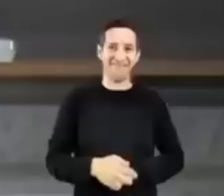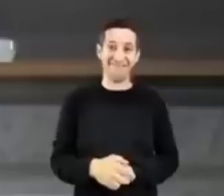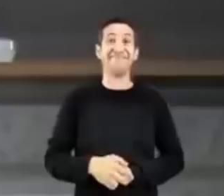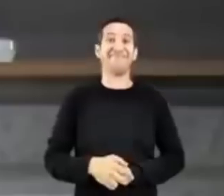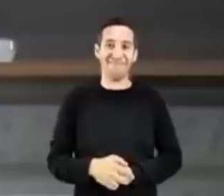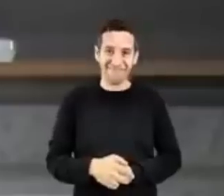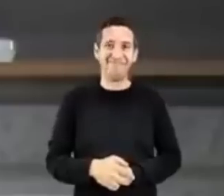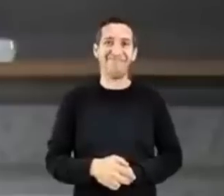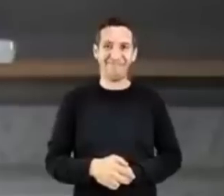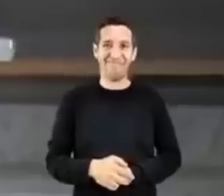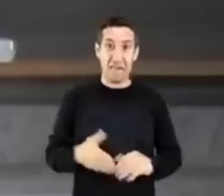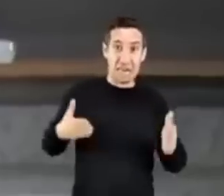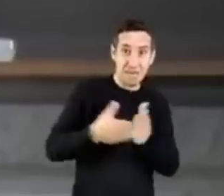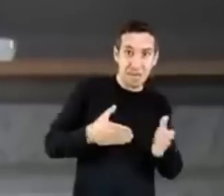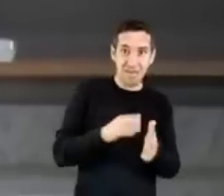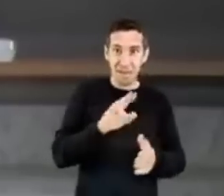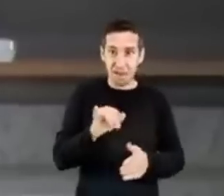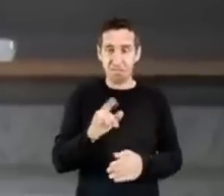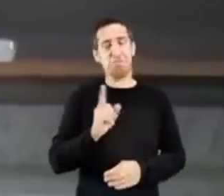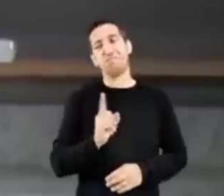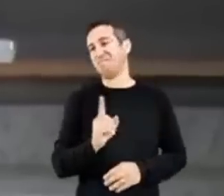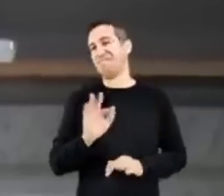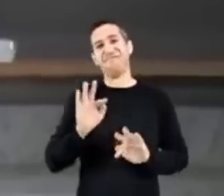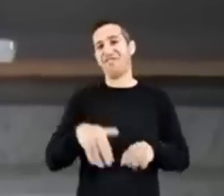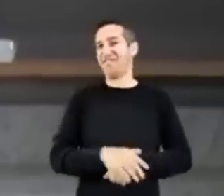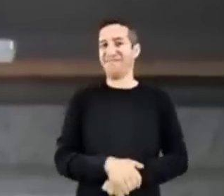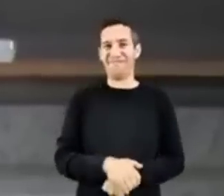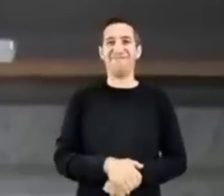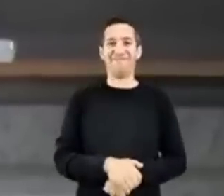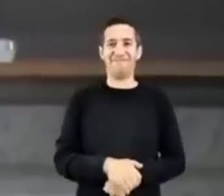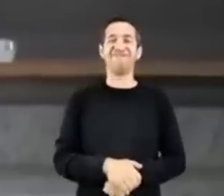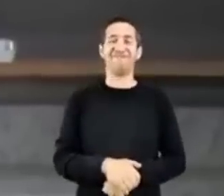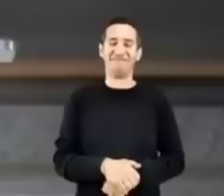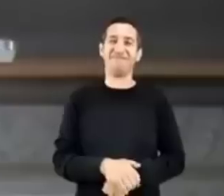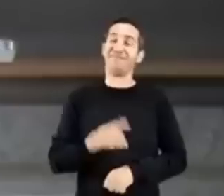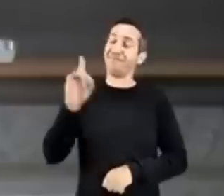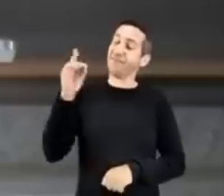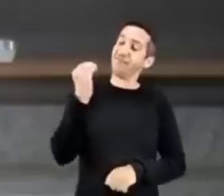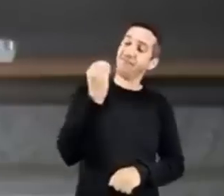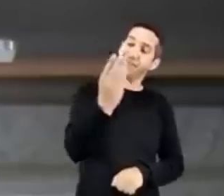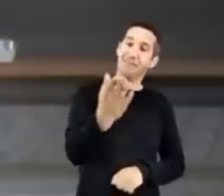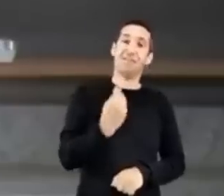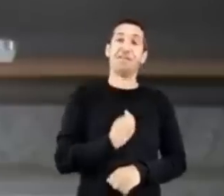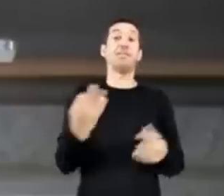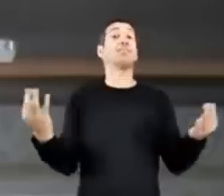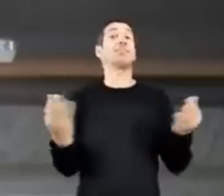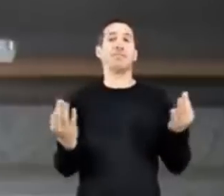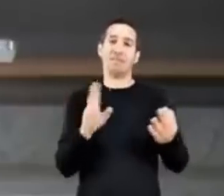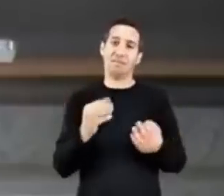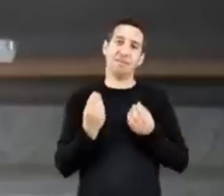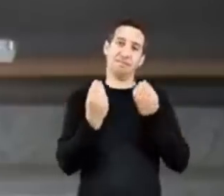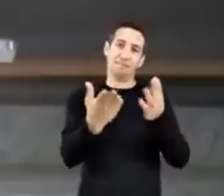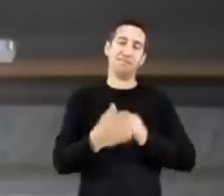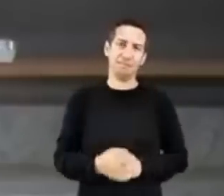ter nenhuma limitação mais Deus vai dar a você EA mim uma vida perfeita a vida